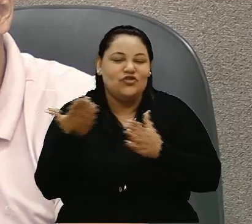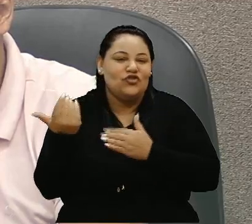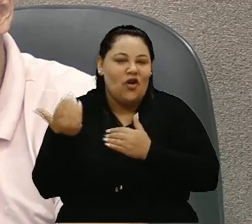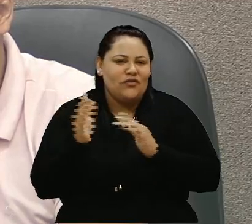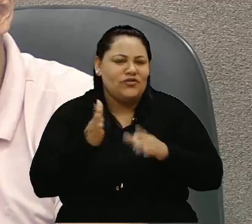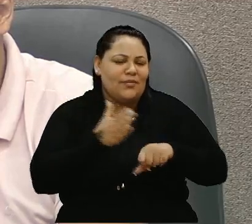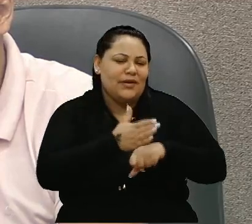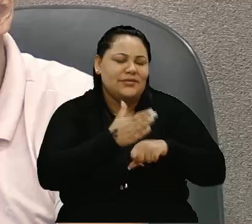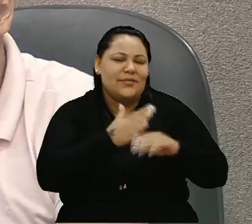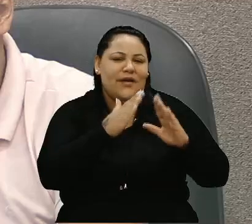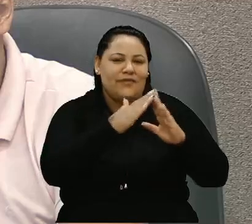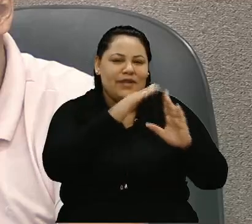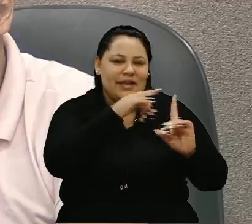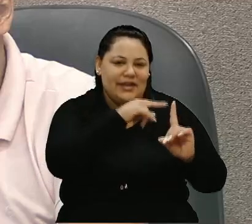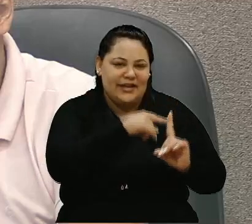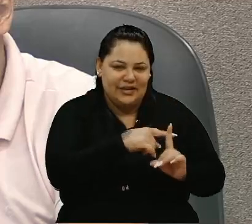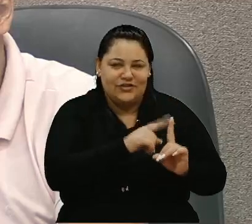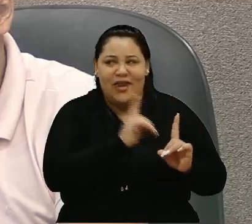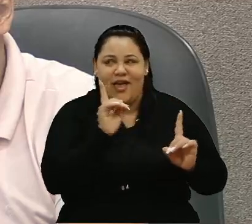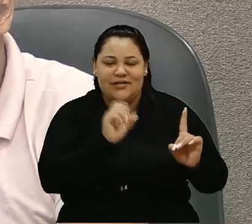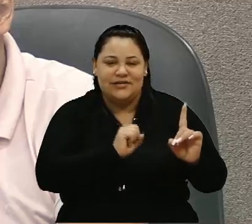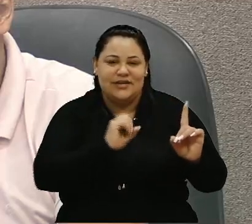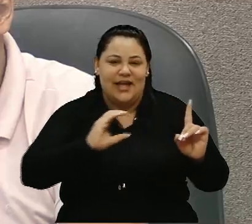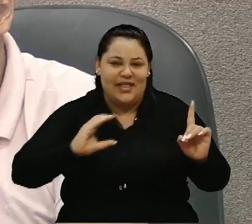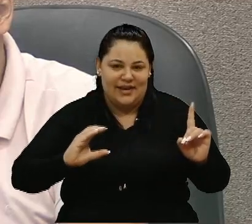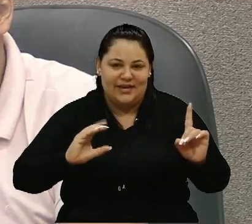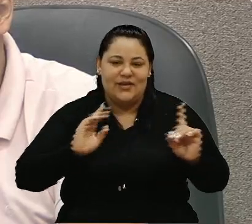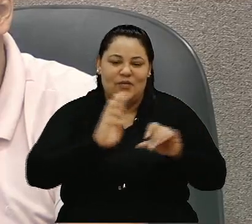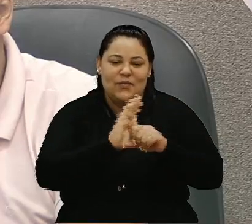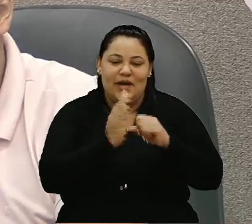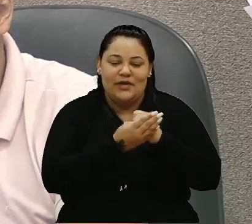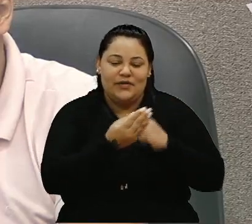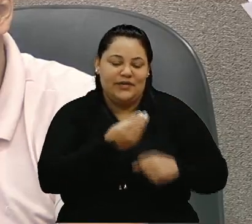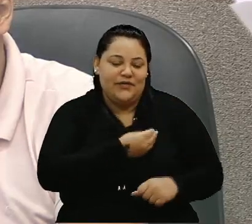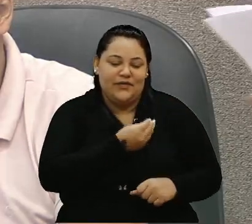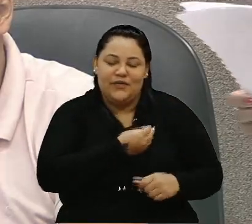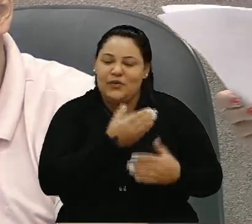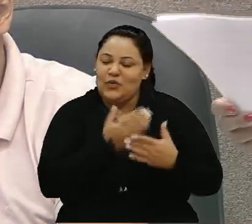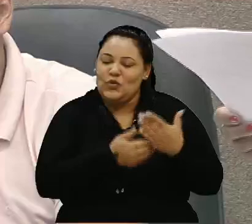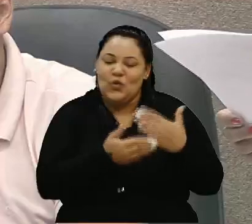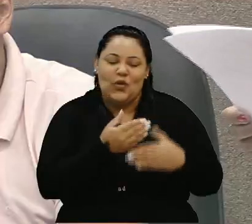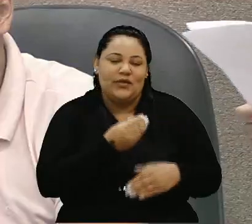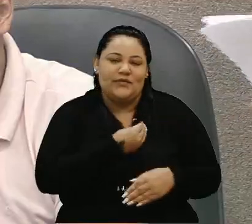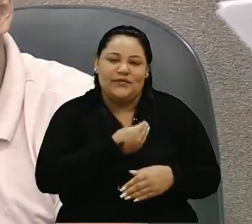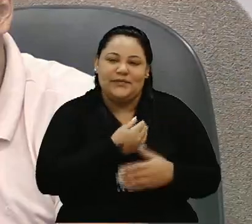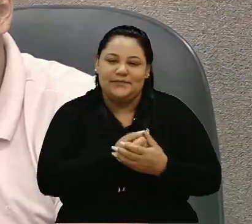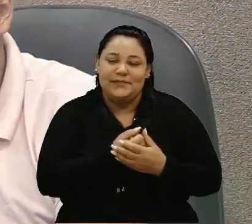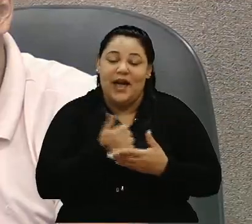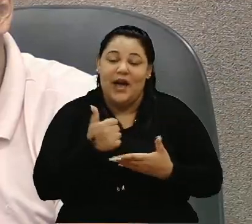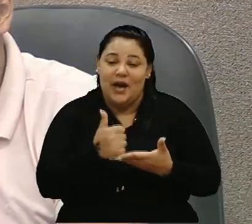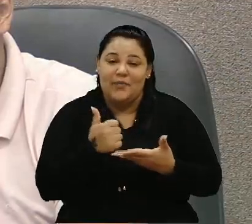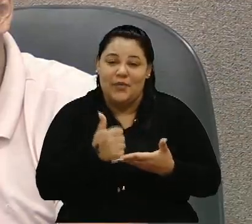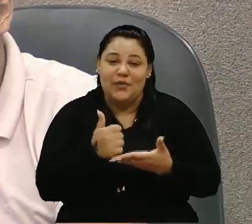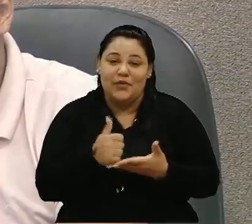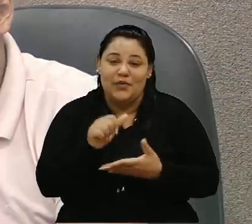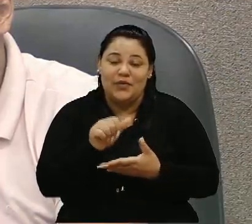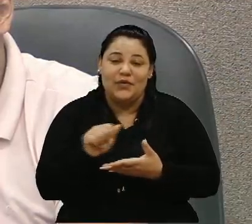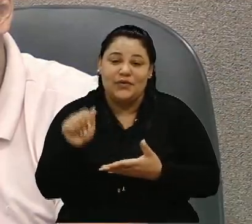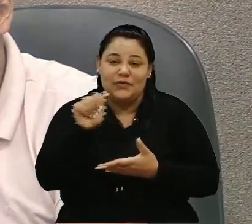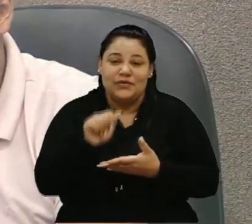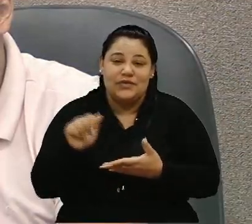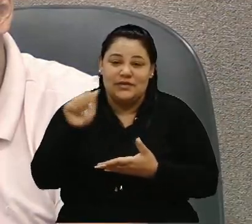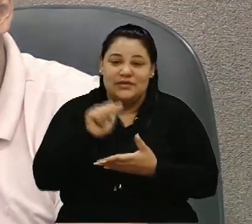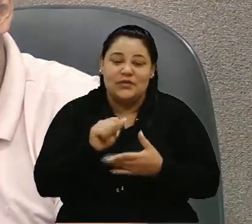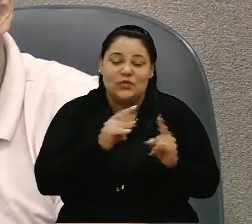na paróquia da Igreja Santa Catarina, bairro em que viveu durante toda a juventude. Contribuiu em ações sociais no Clube de Mães do bairro Pio